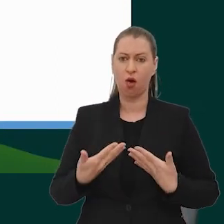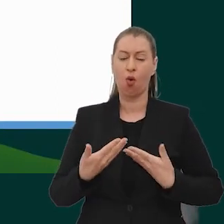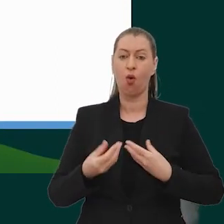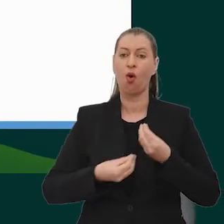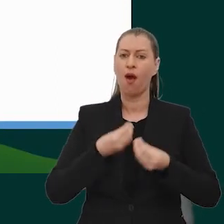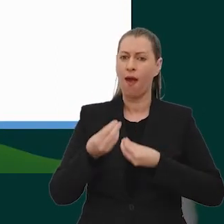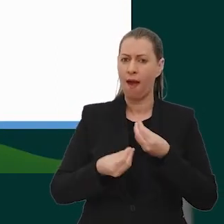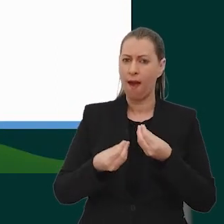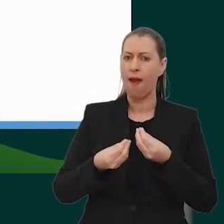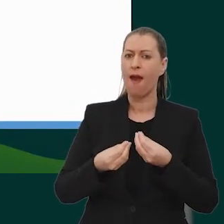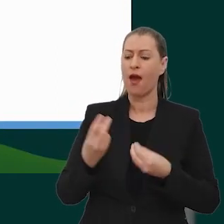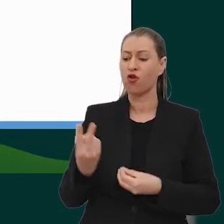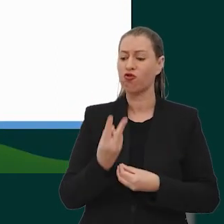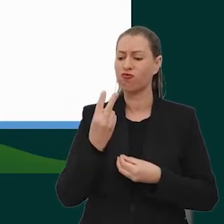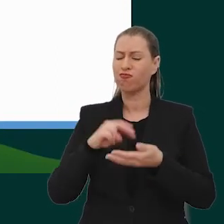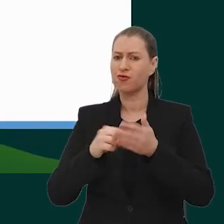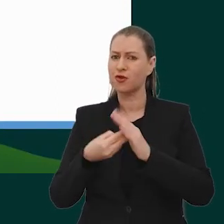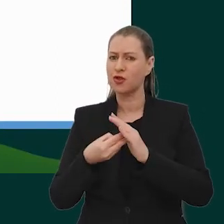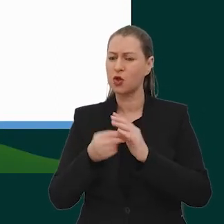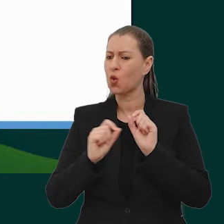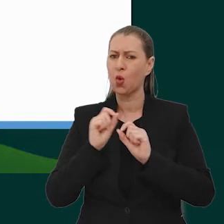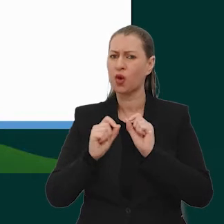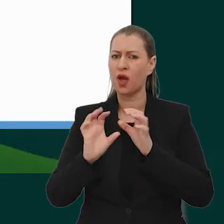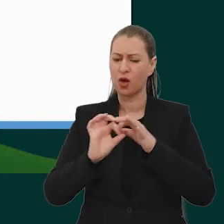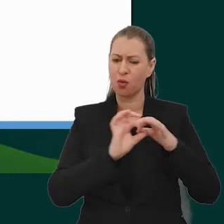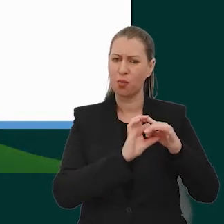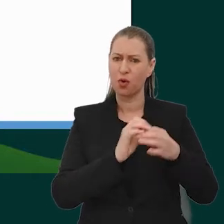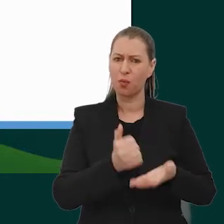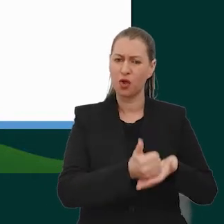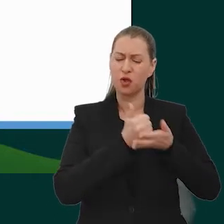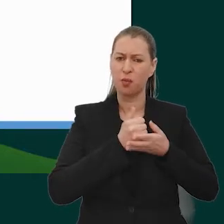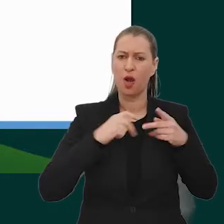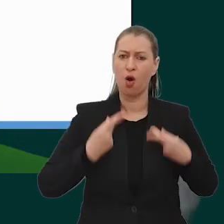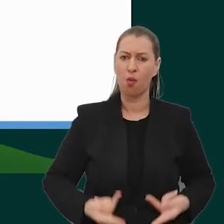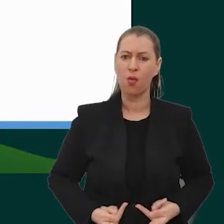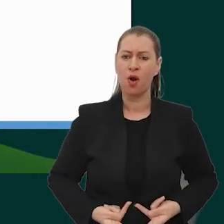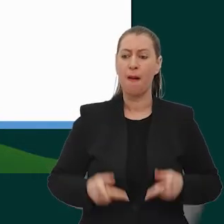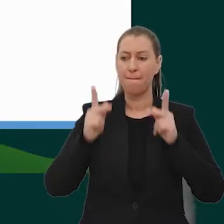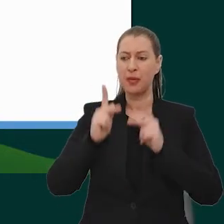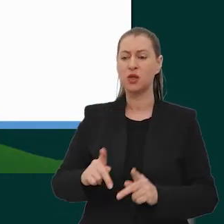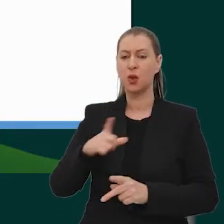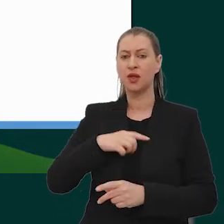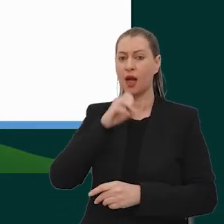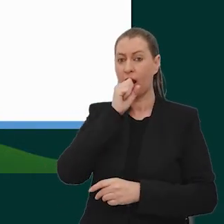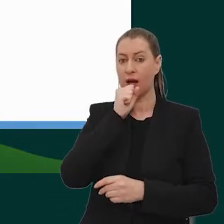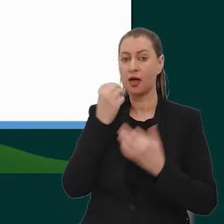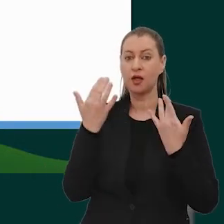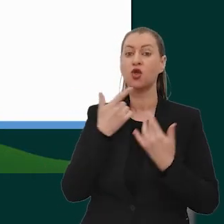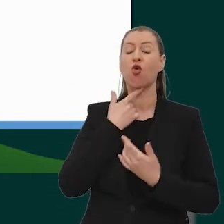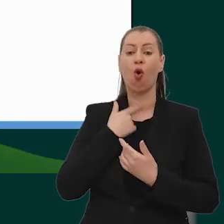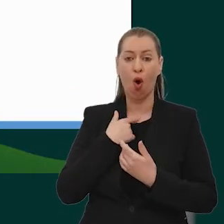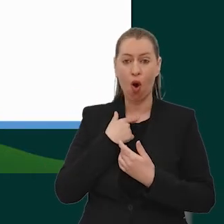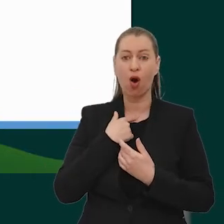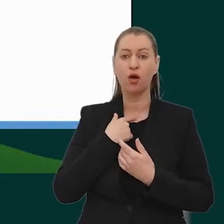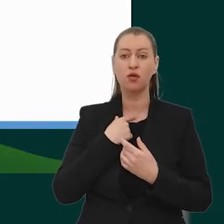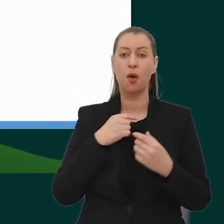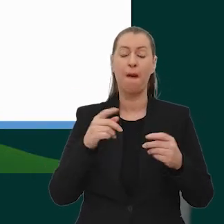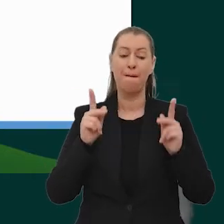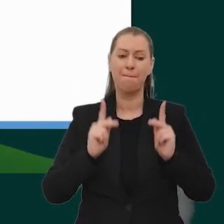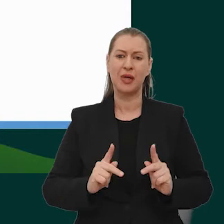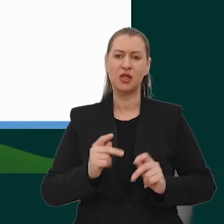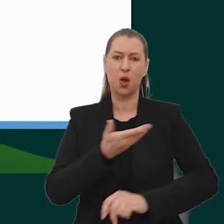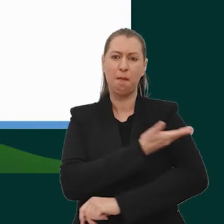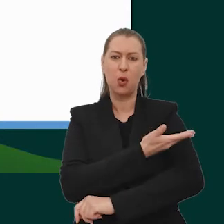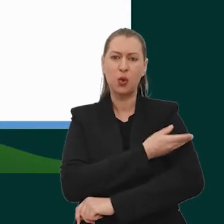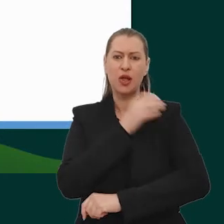uma ambiguidade que o contexto pode te ajudar no ser humano. A pessoa está com uma laranja na mão, gosto de laranja. Ou a pessoa está com uma blusa